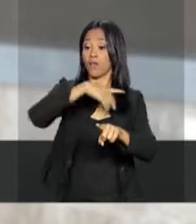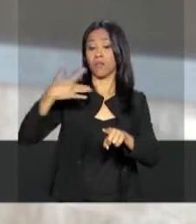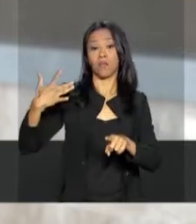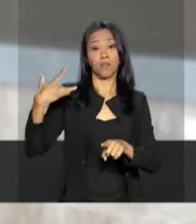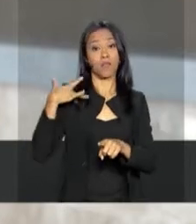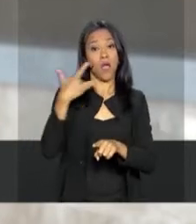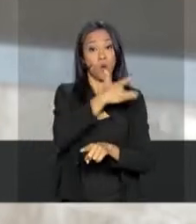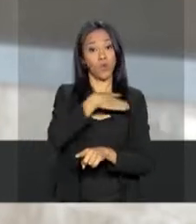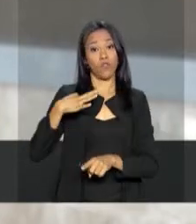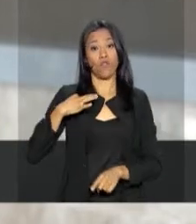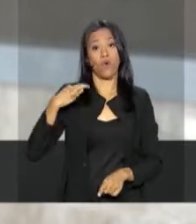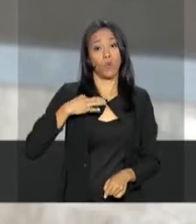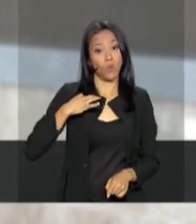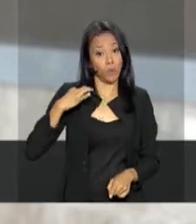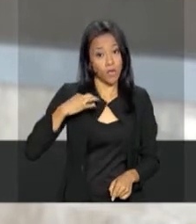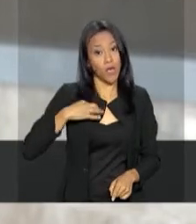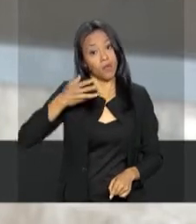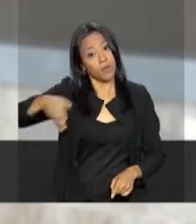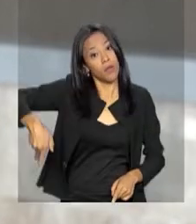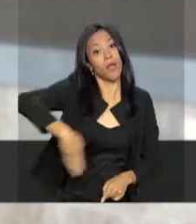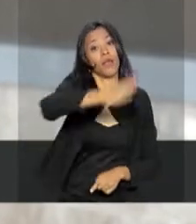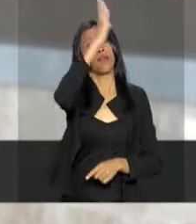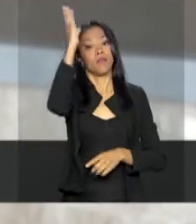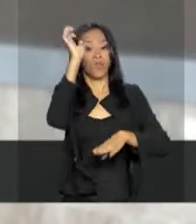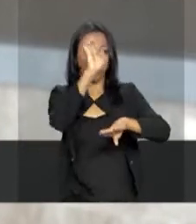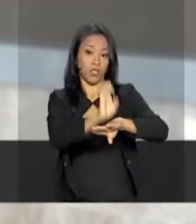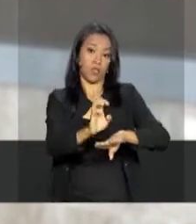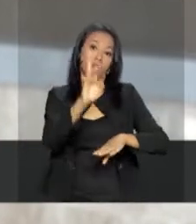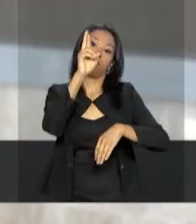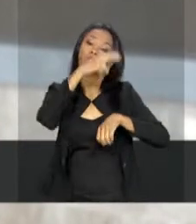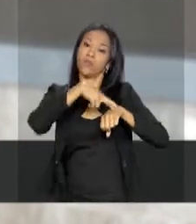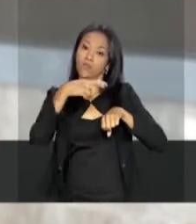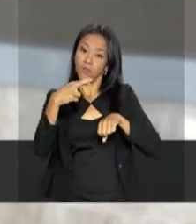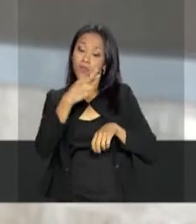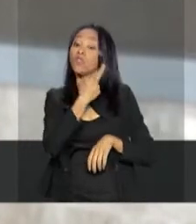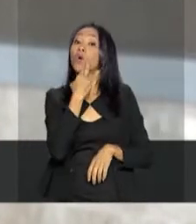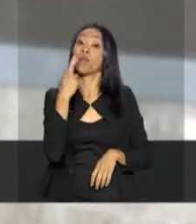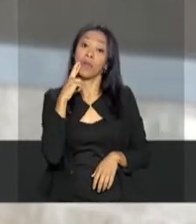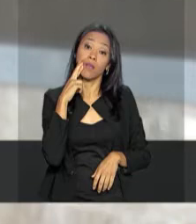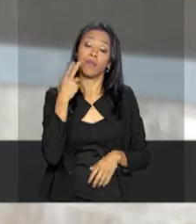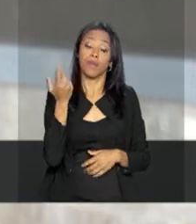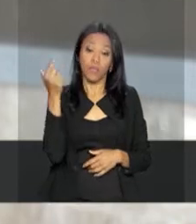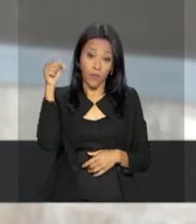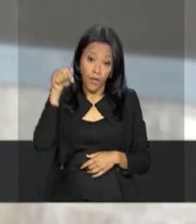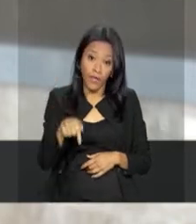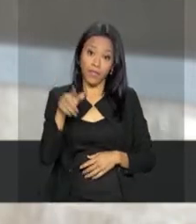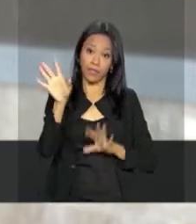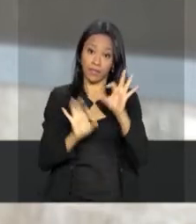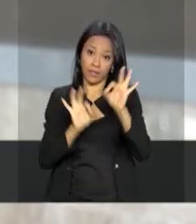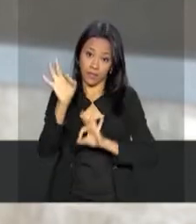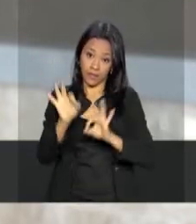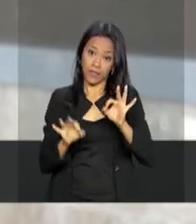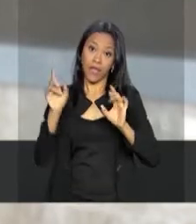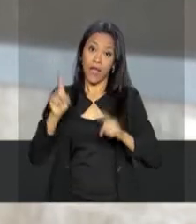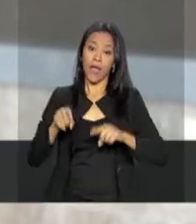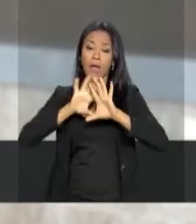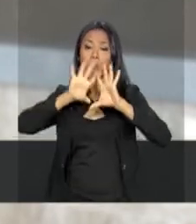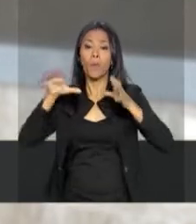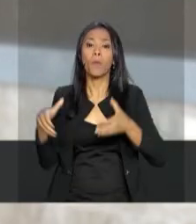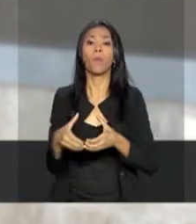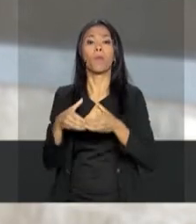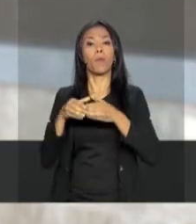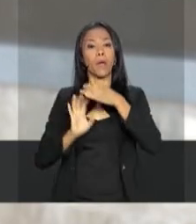migrantes venezuelanos em roraima a ação médico humanitária é promovida pela empresa brasileira de serviços hospitalares